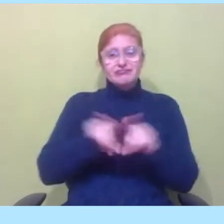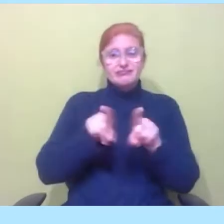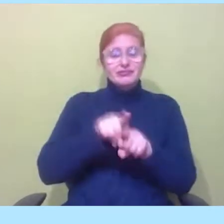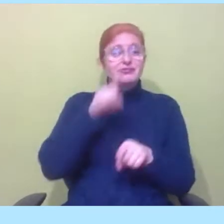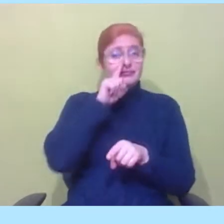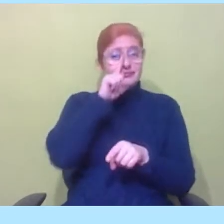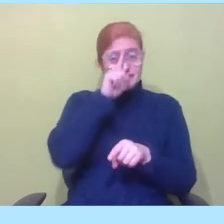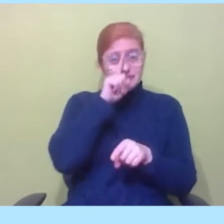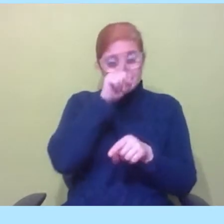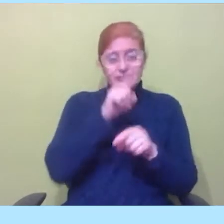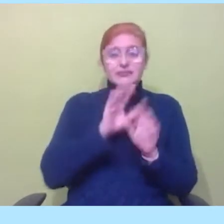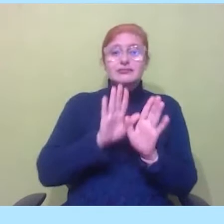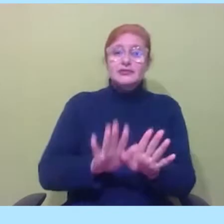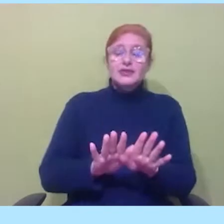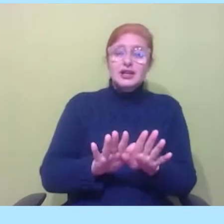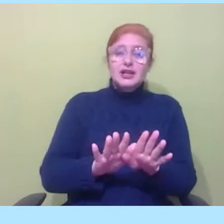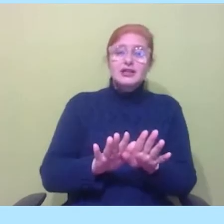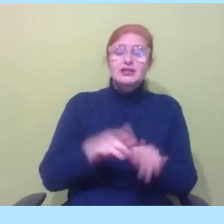pandemia.